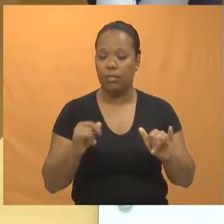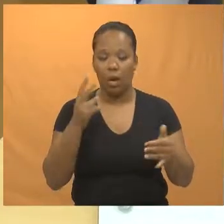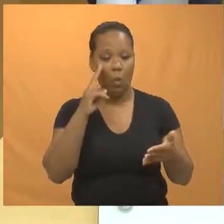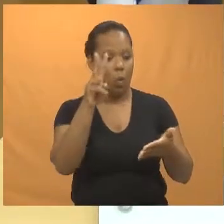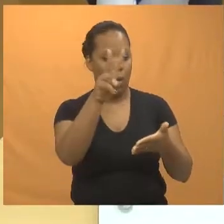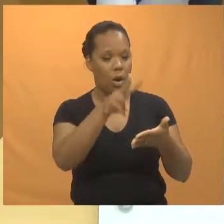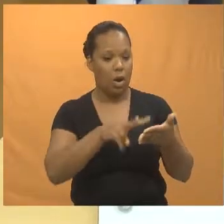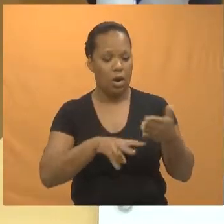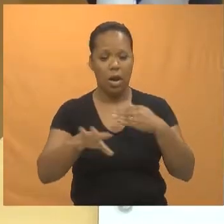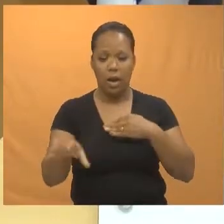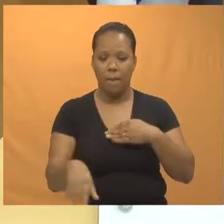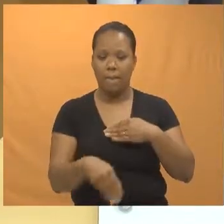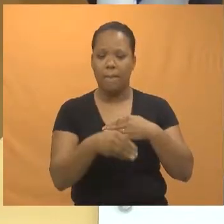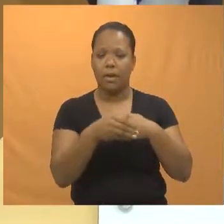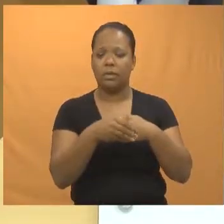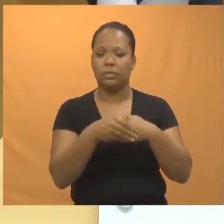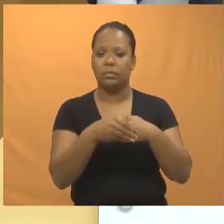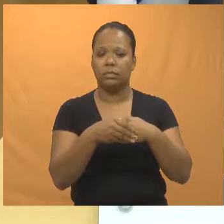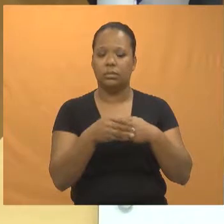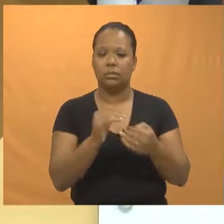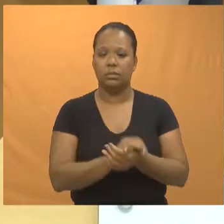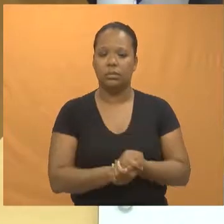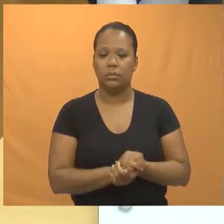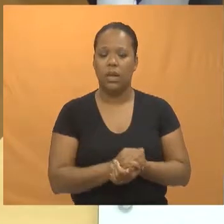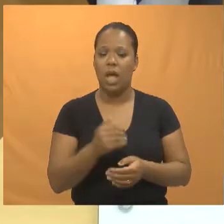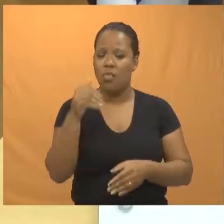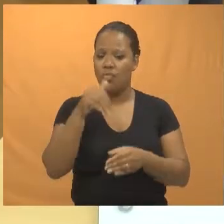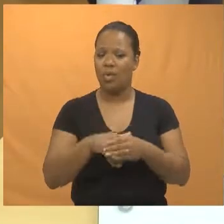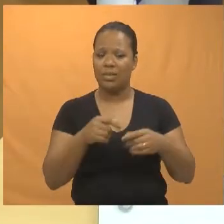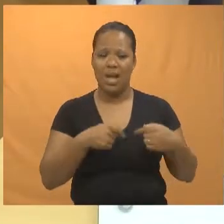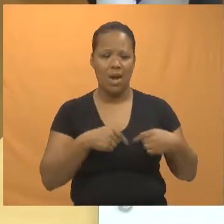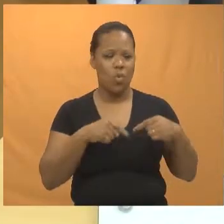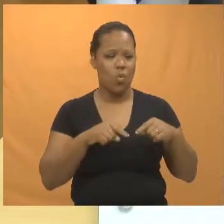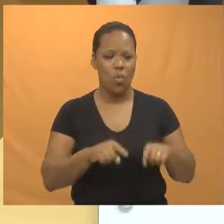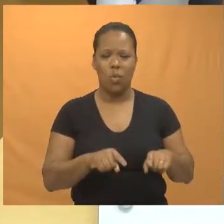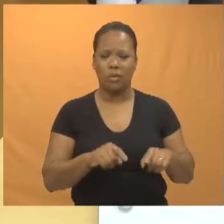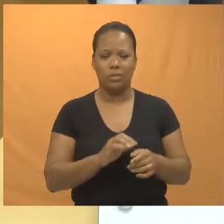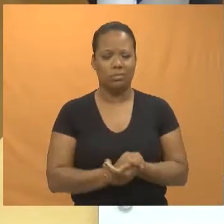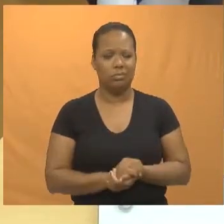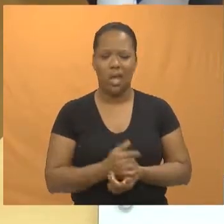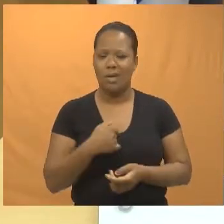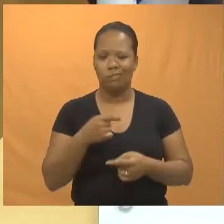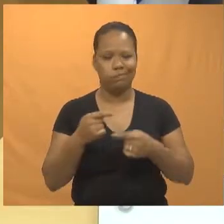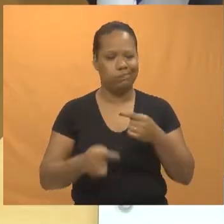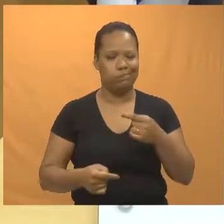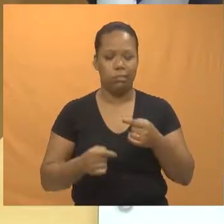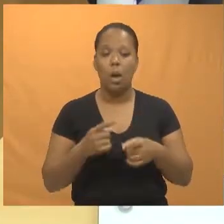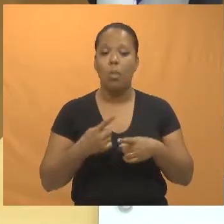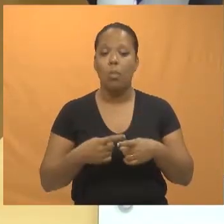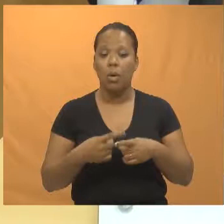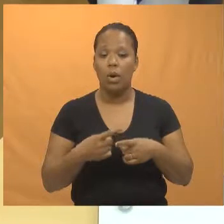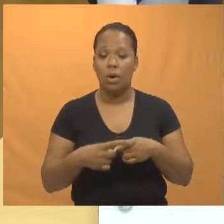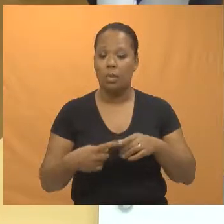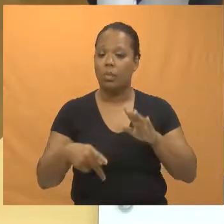algumas emendas e algumas delas aí eu votei contrariamente para que prosseguisse, porque acho